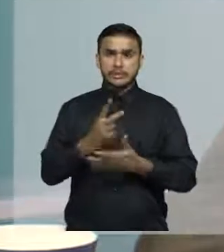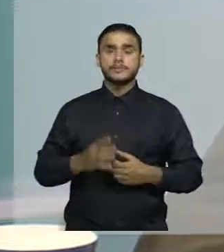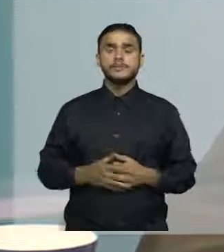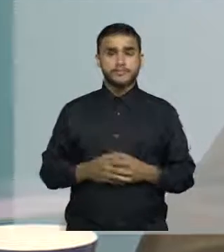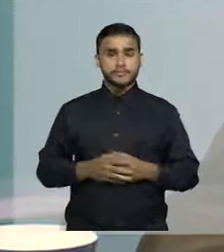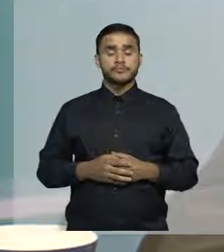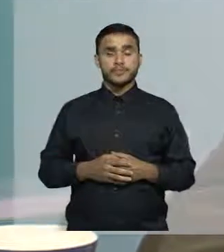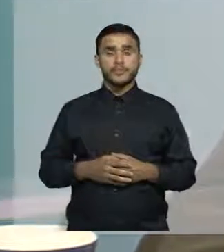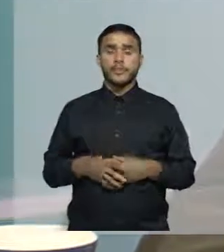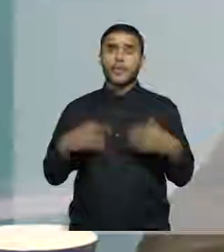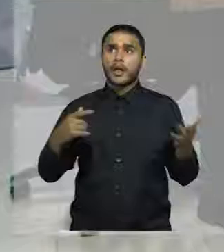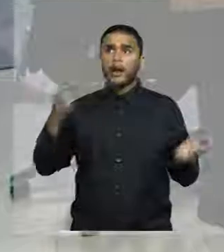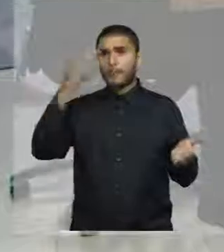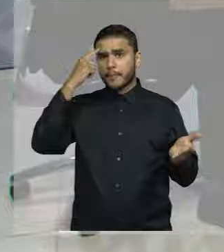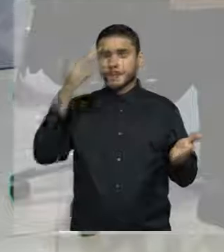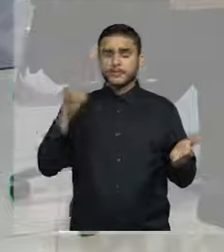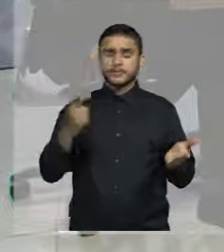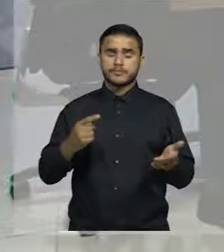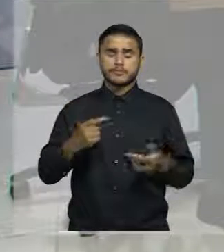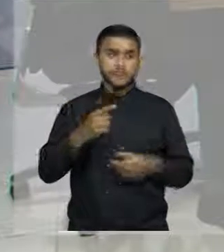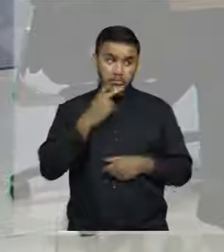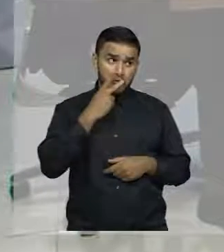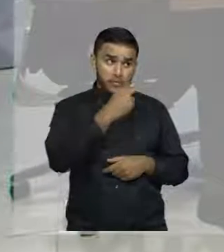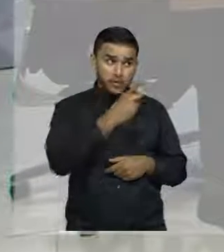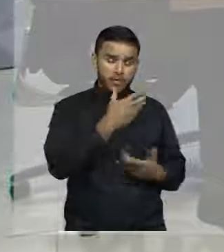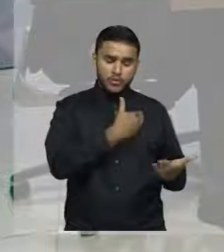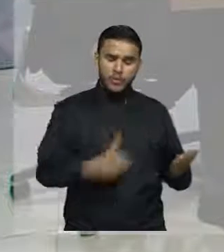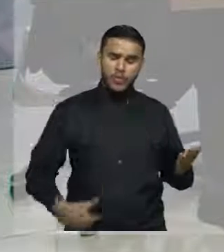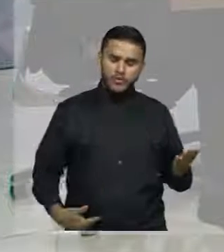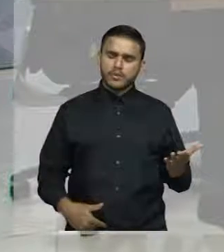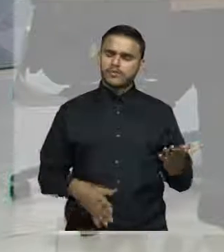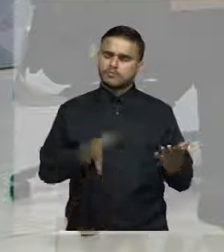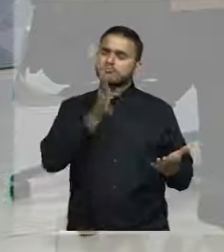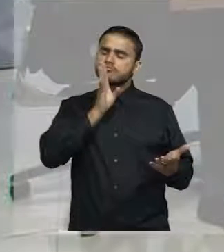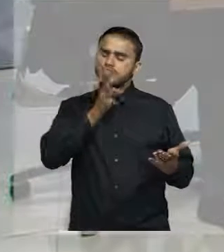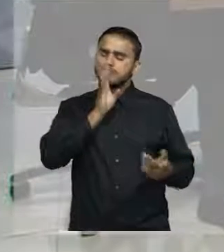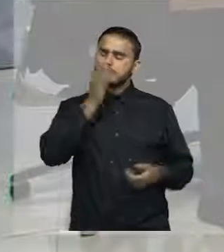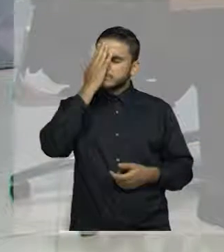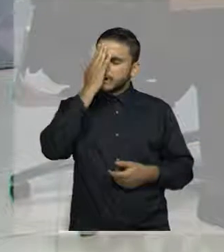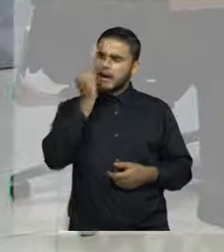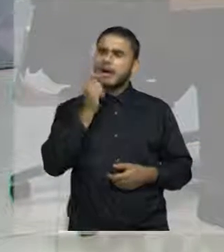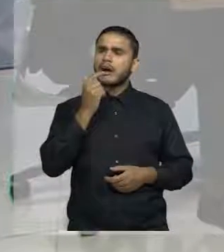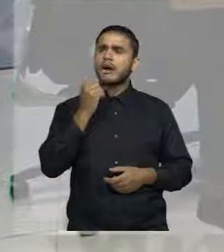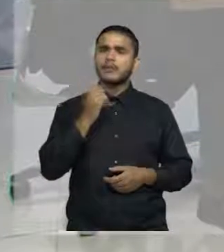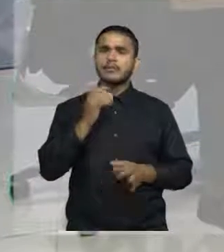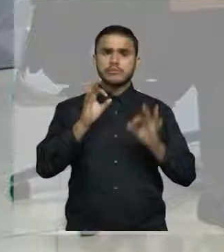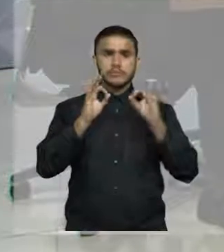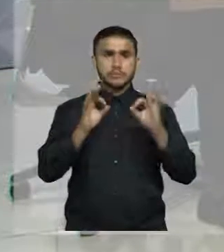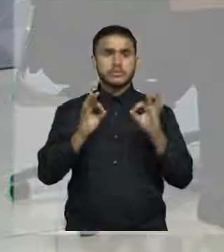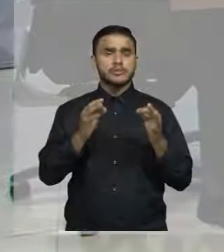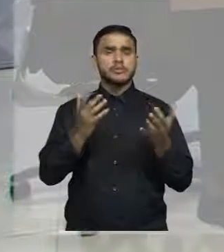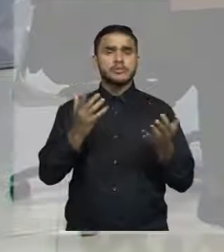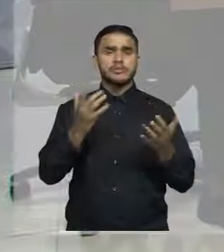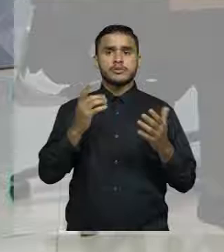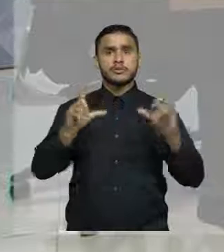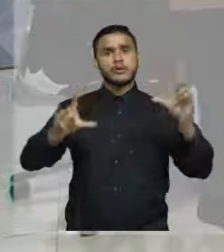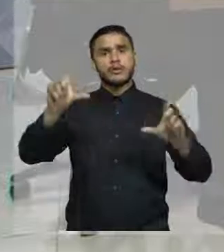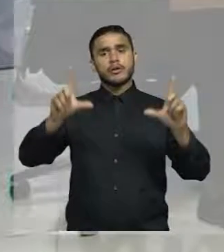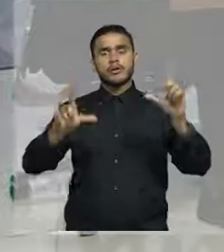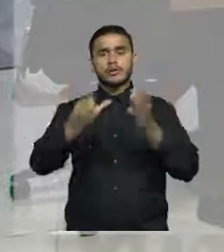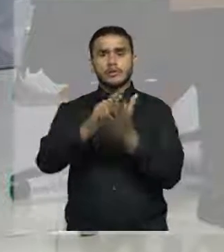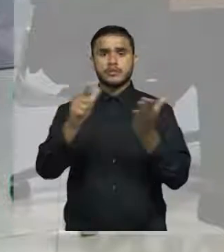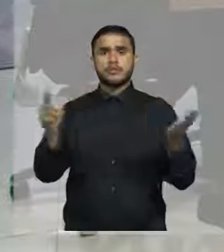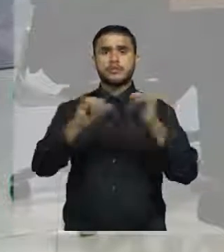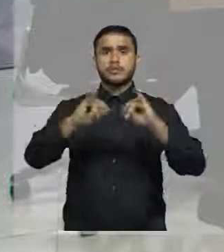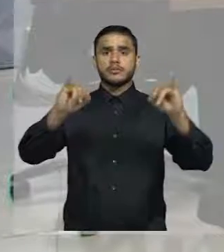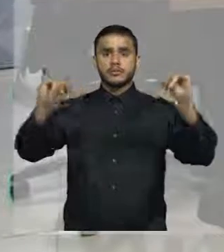os governadores não querem reconhecer. Eu achei o contrário. Reconhecem, a imprensa dá nome. Eu não chamo nenhuma facção